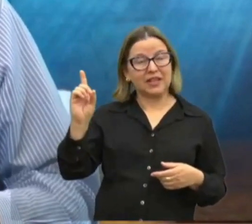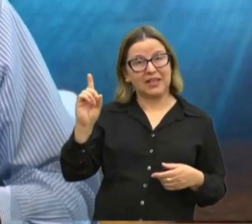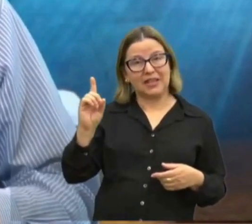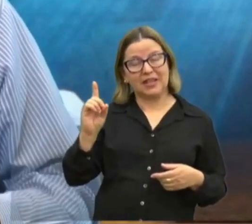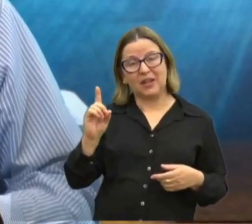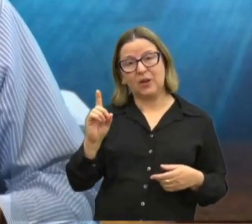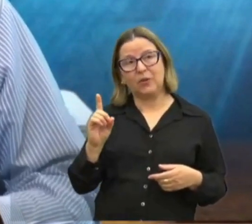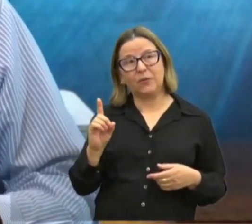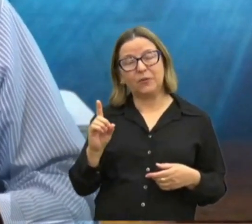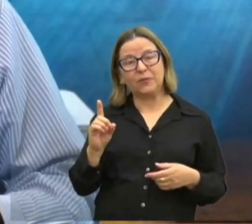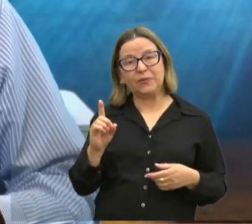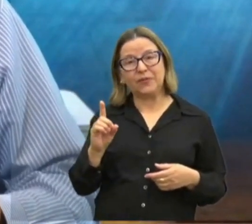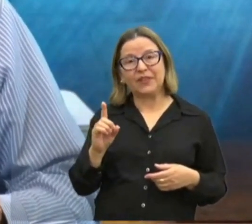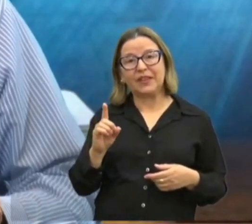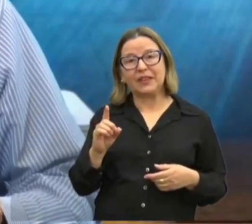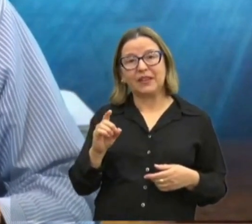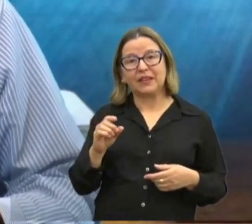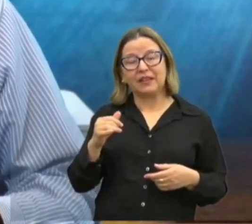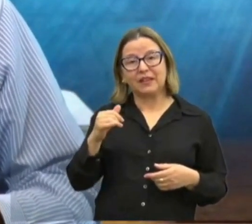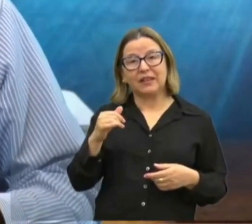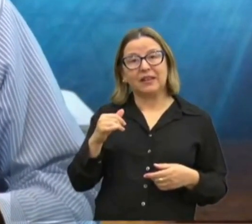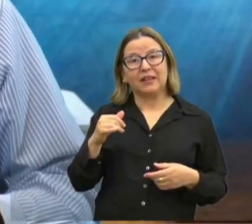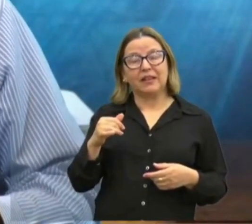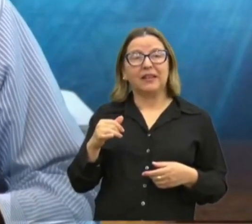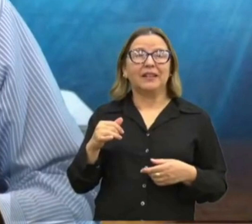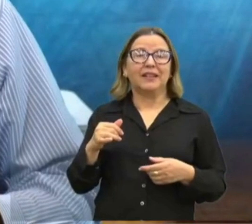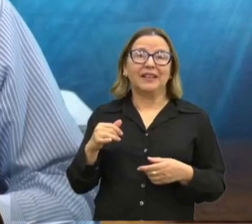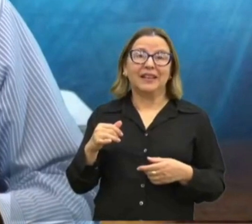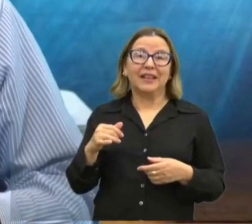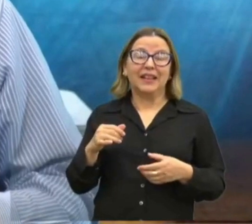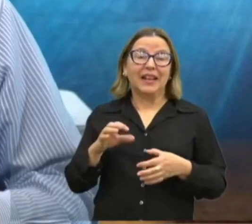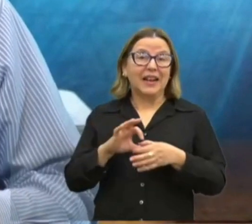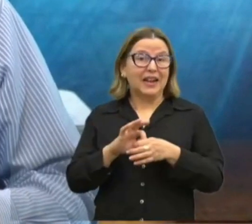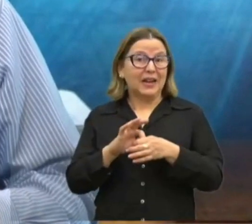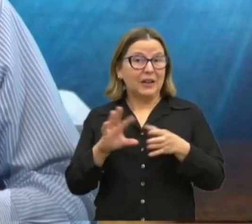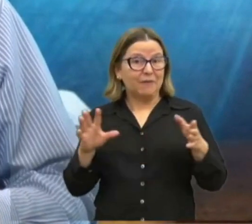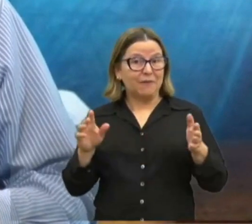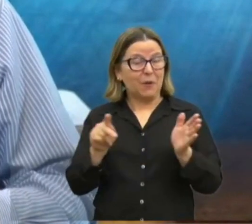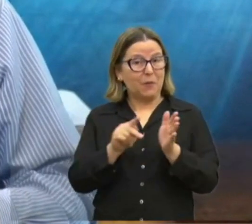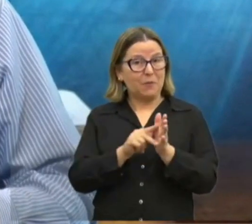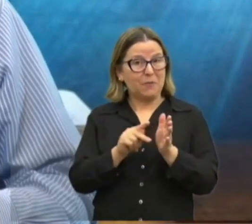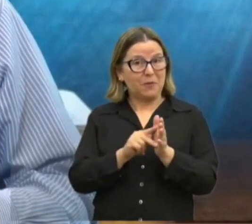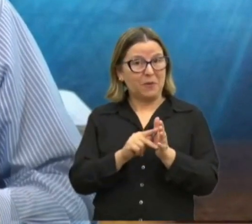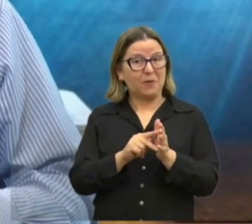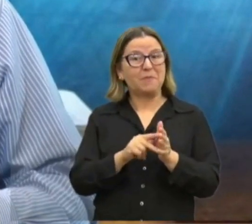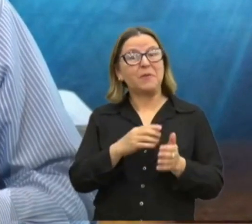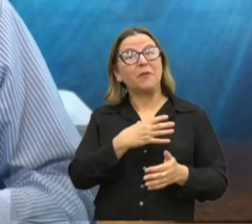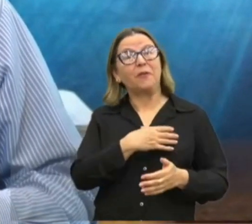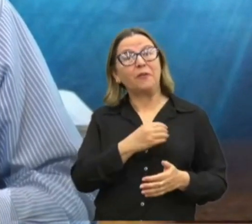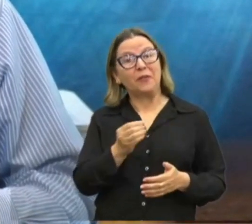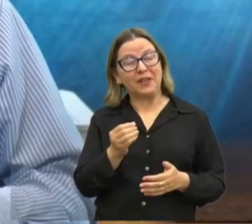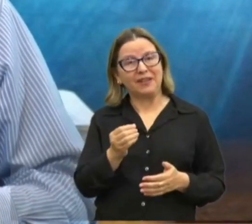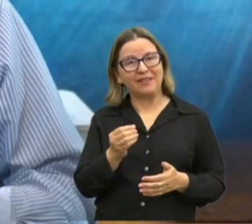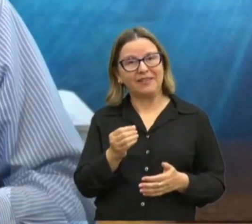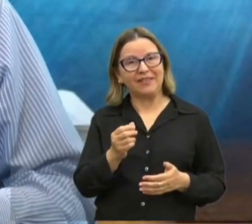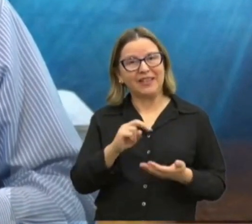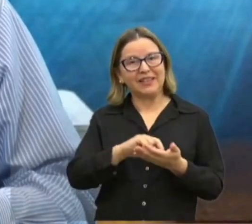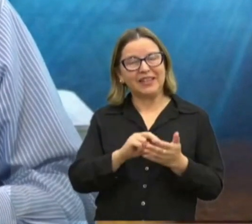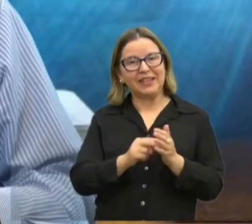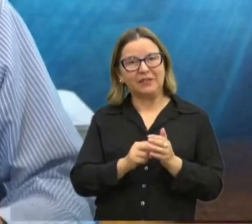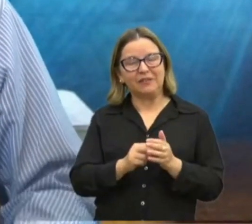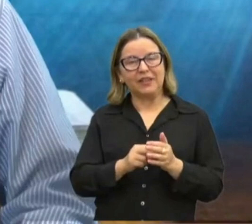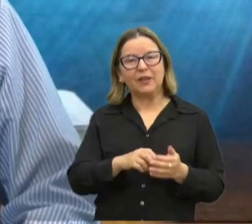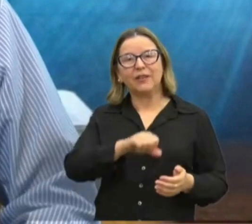está apontando diretamente para a cruz de Cristo. Então, ele